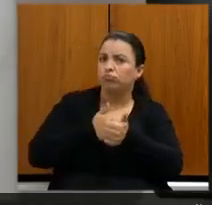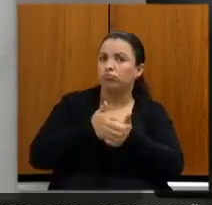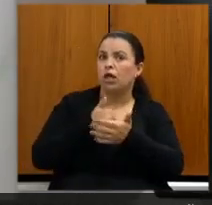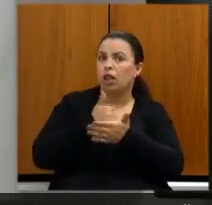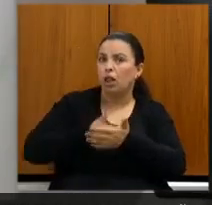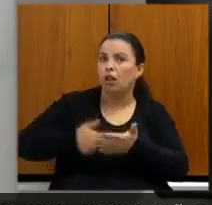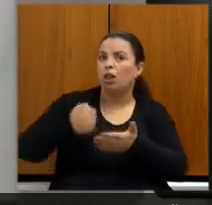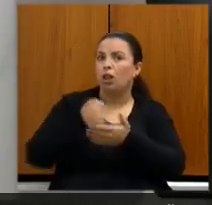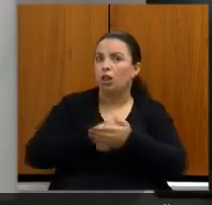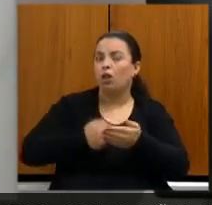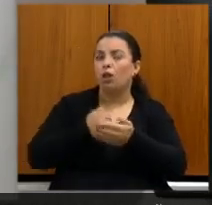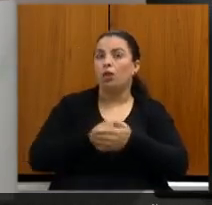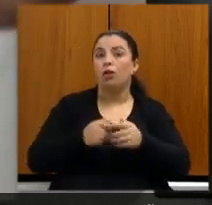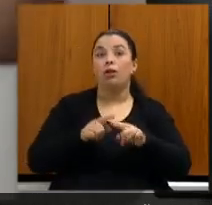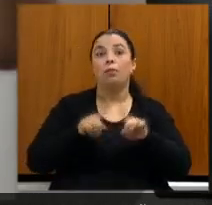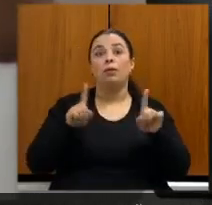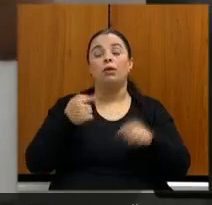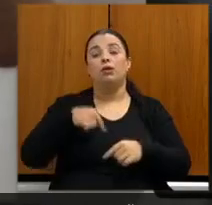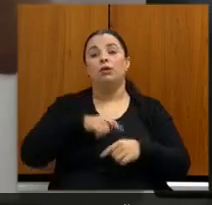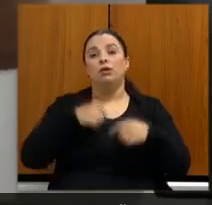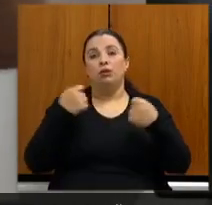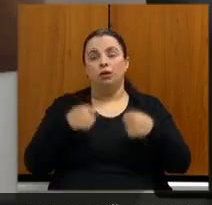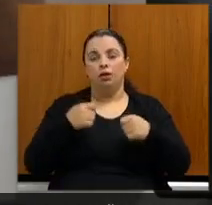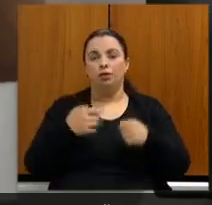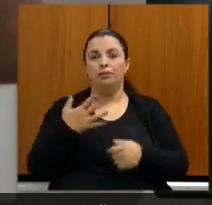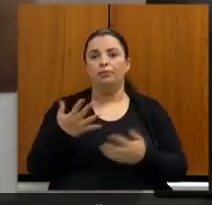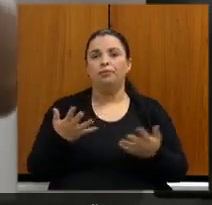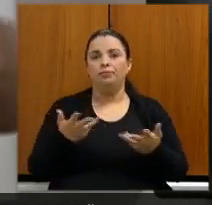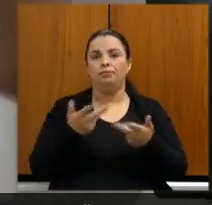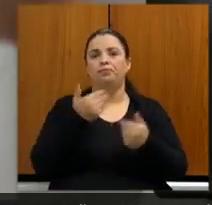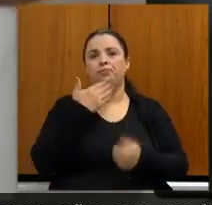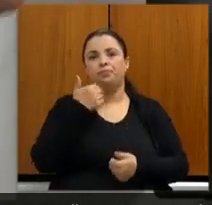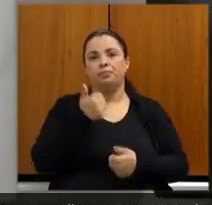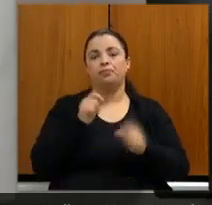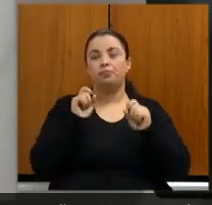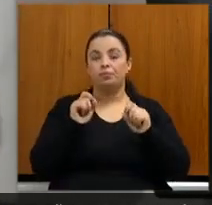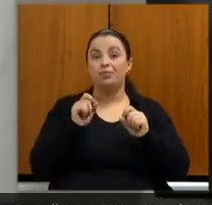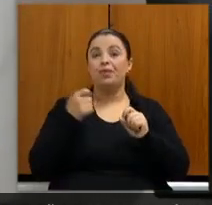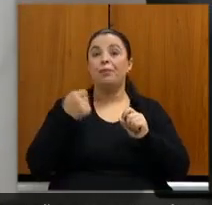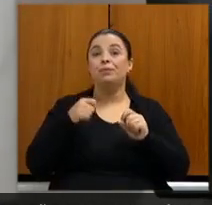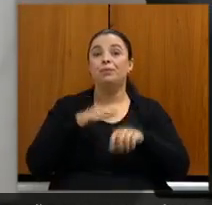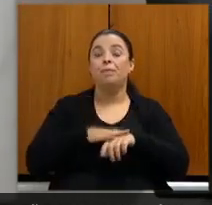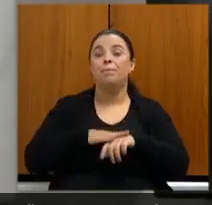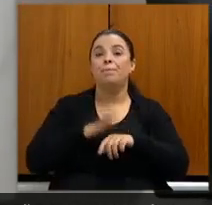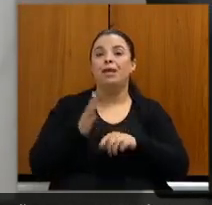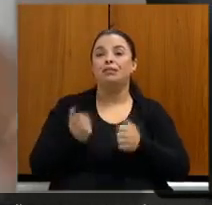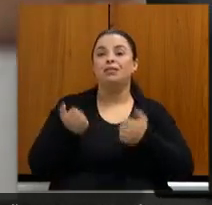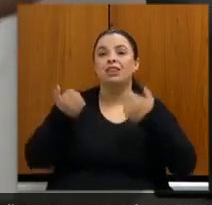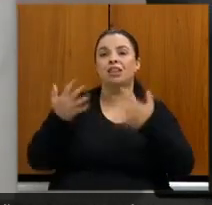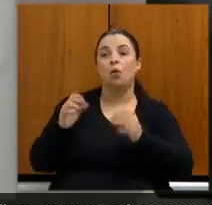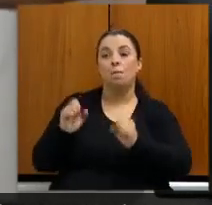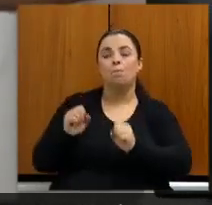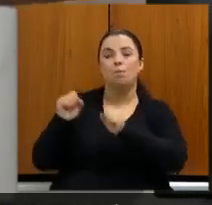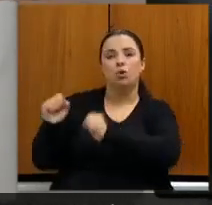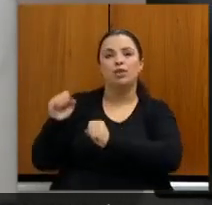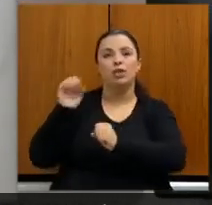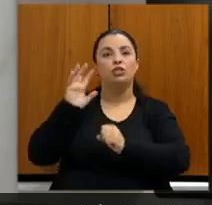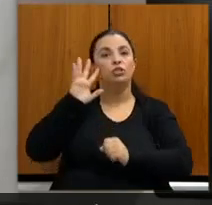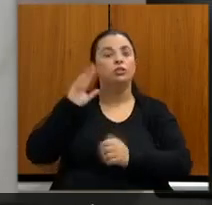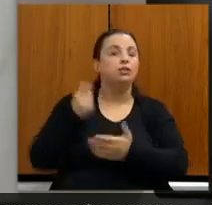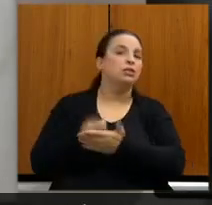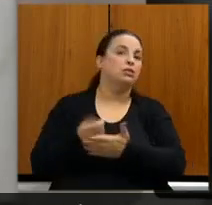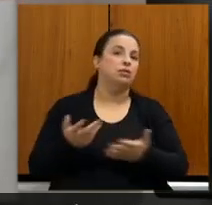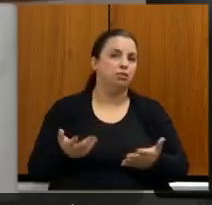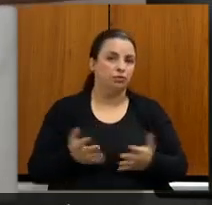porque precisa eu concordo quem falou aqui para esse Avisa a mesa precisa ter mais poder de decisão aí Deputado